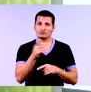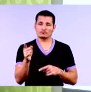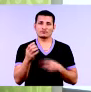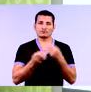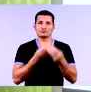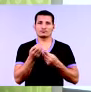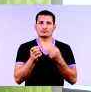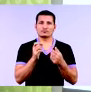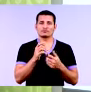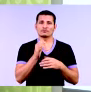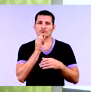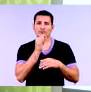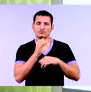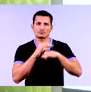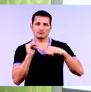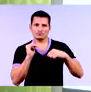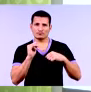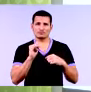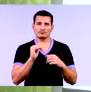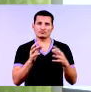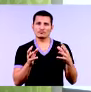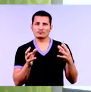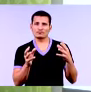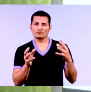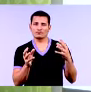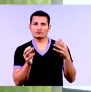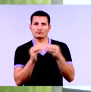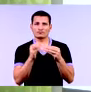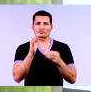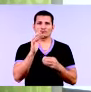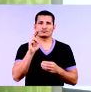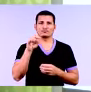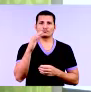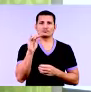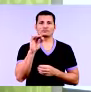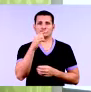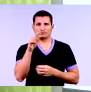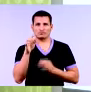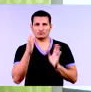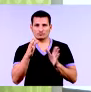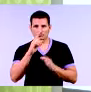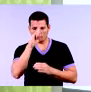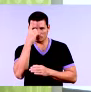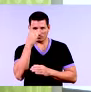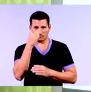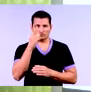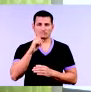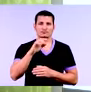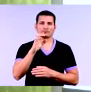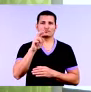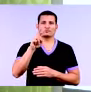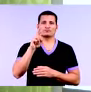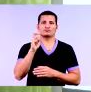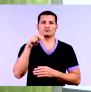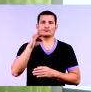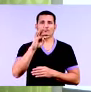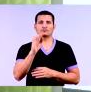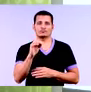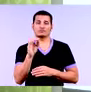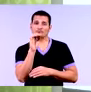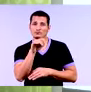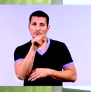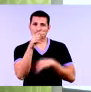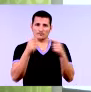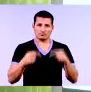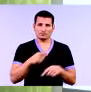agir ao chamar, ao vincular uma função já criada a um evento? Eu coloquei essa questão para que